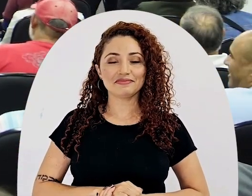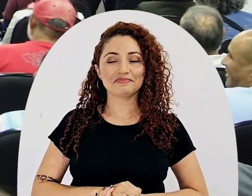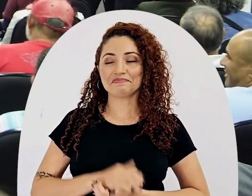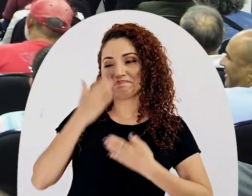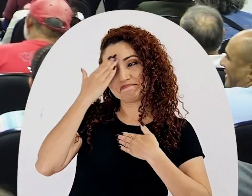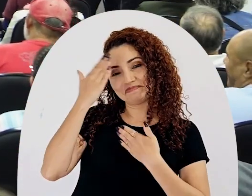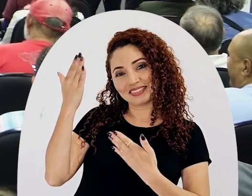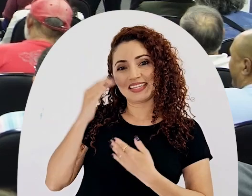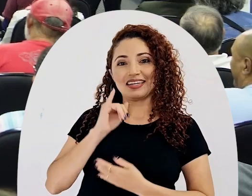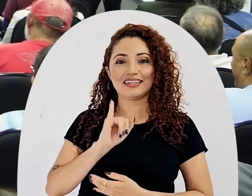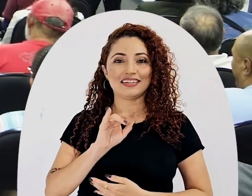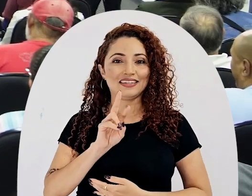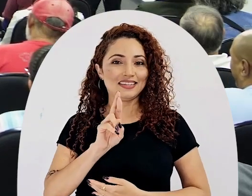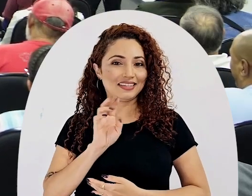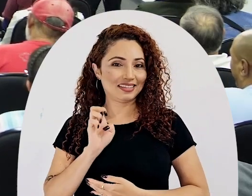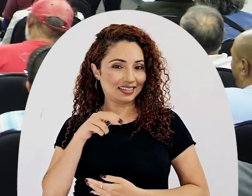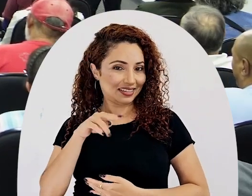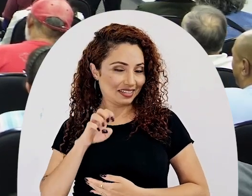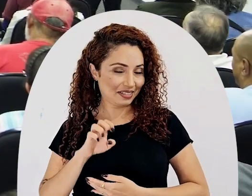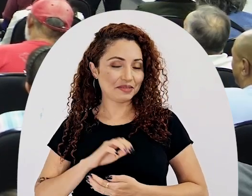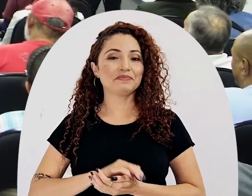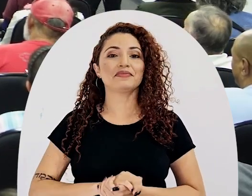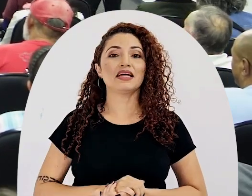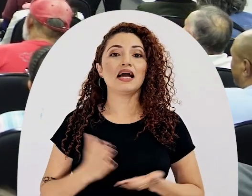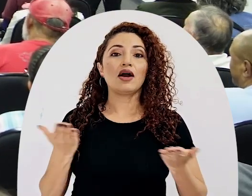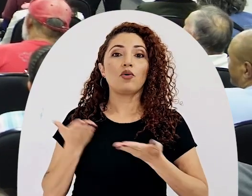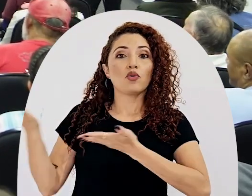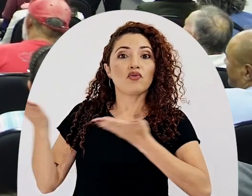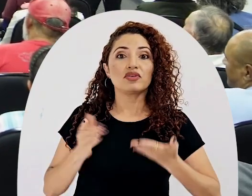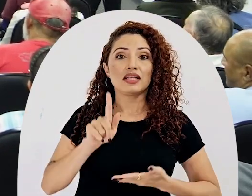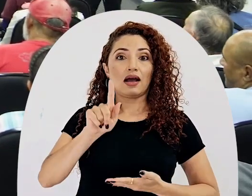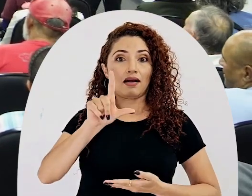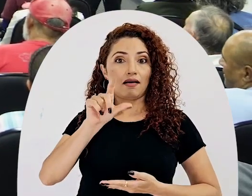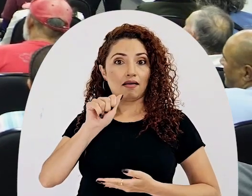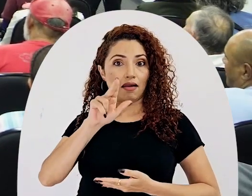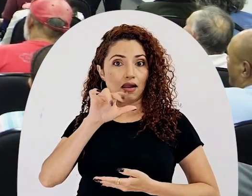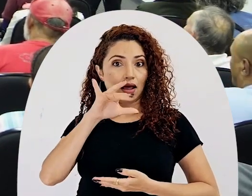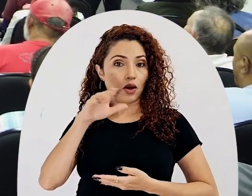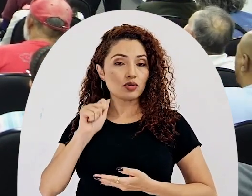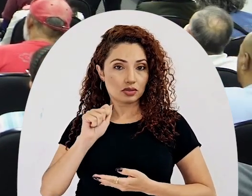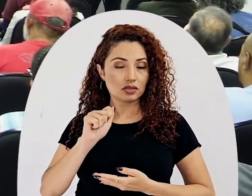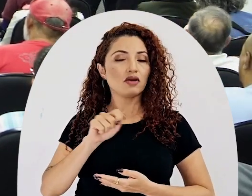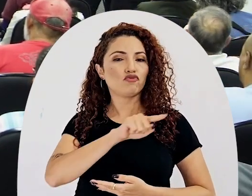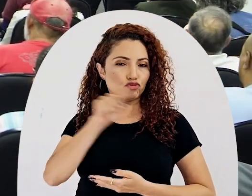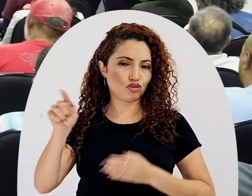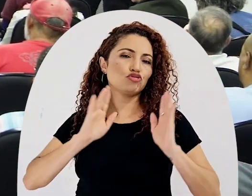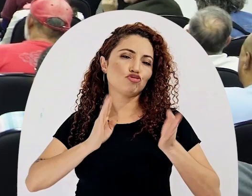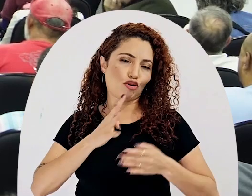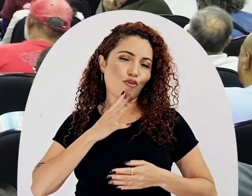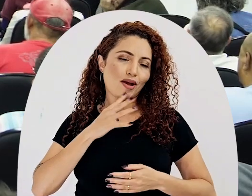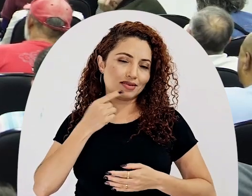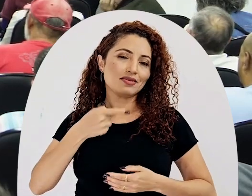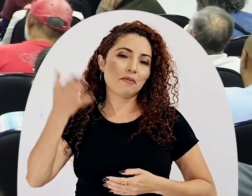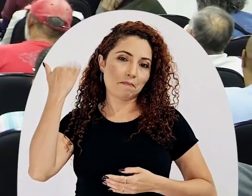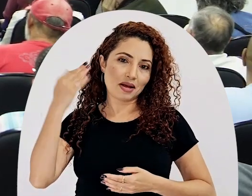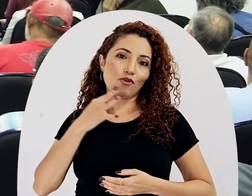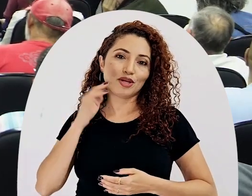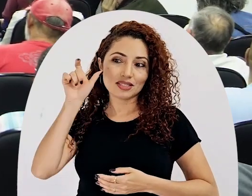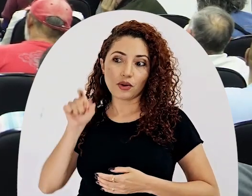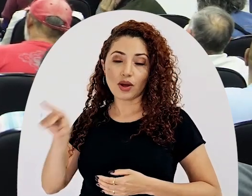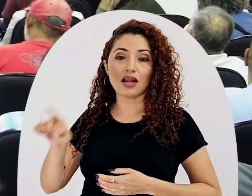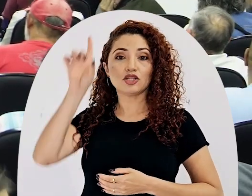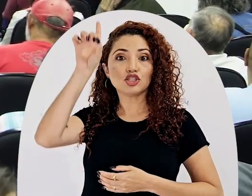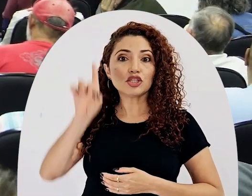Obrigada, Irene. Quero chamar também a Gláucia Pereira. A Gláucia, vocês também já conhecem da semana passada, é diretora da